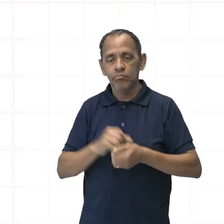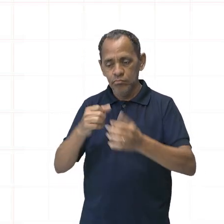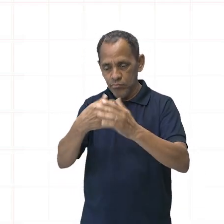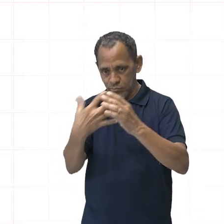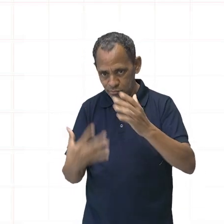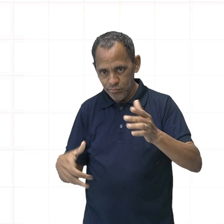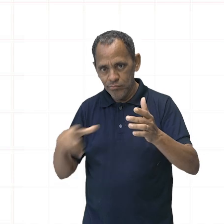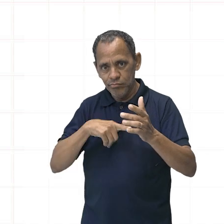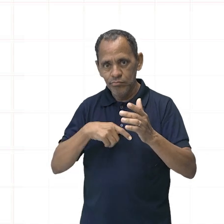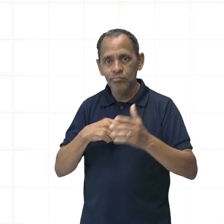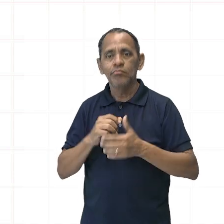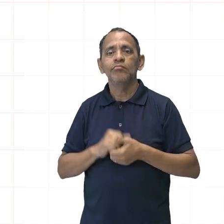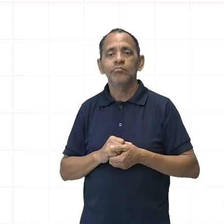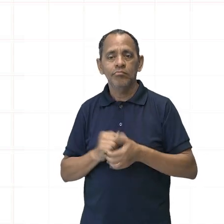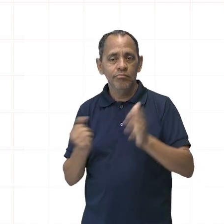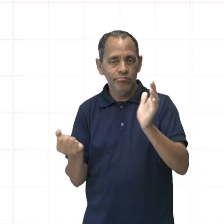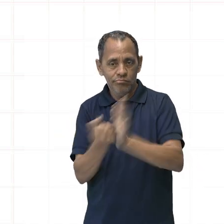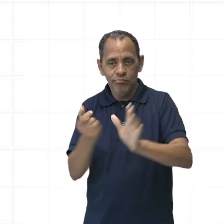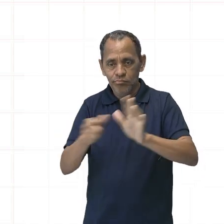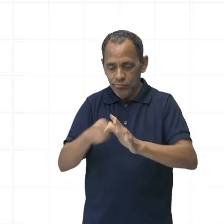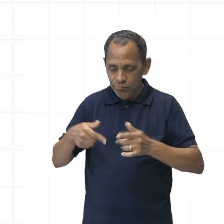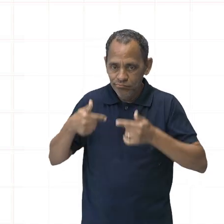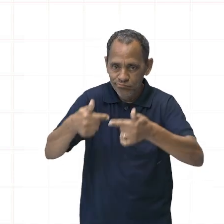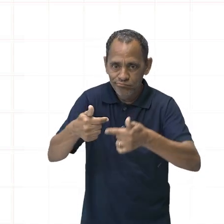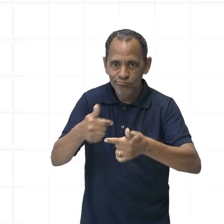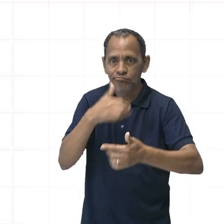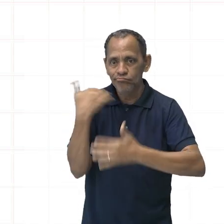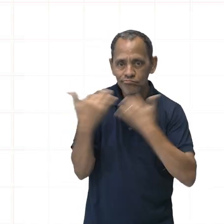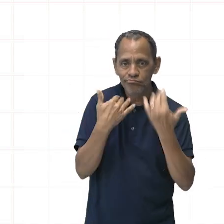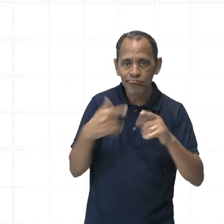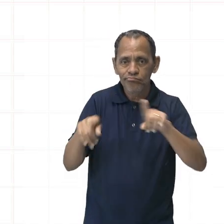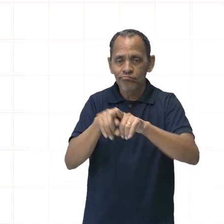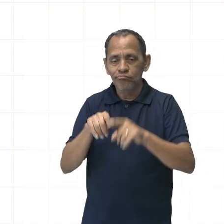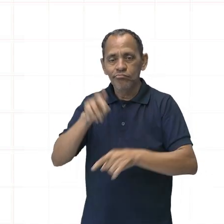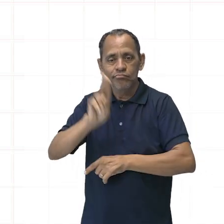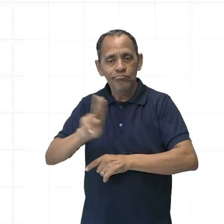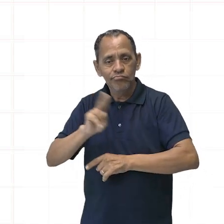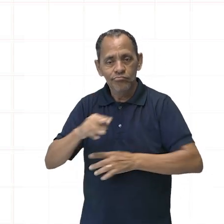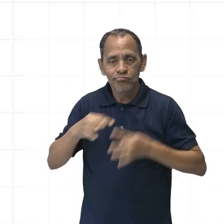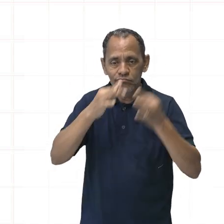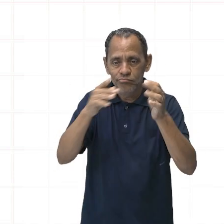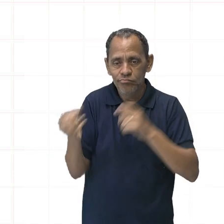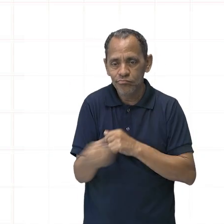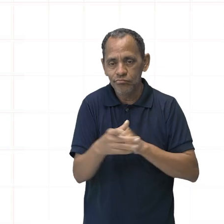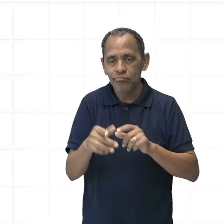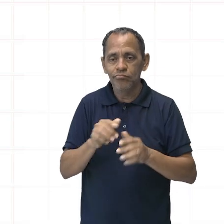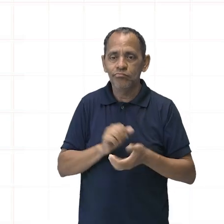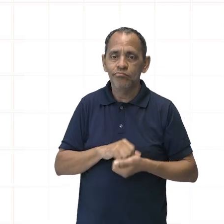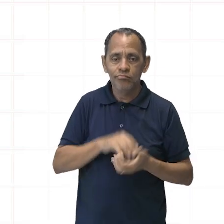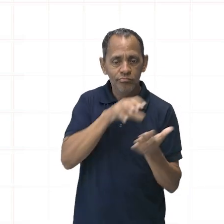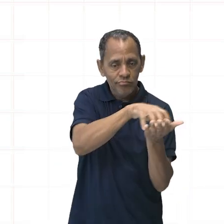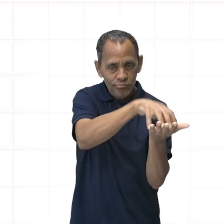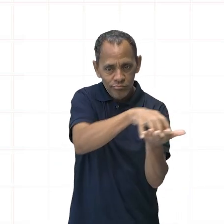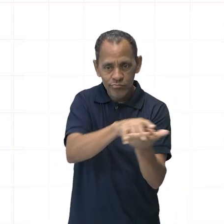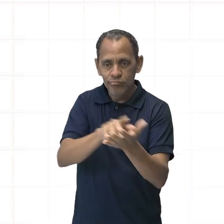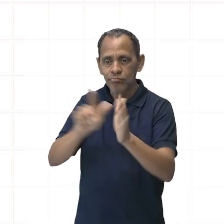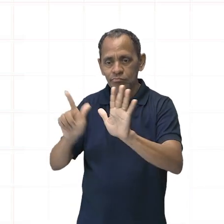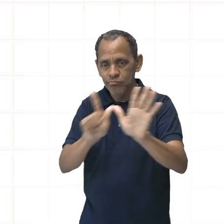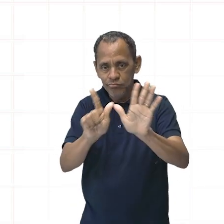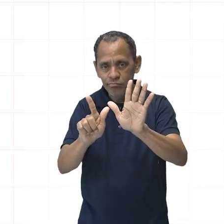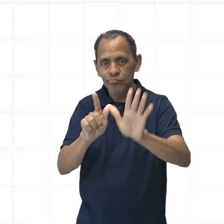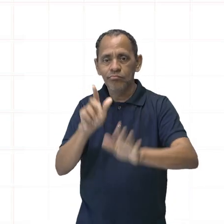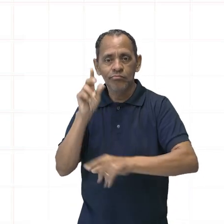batalha, com batalhas sangrentas e uso de novas tecnologias de guerra, como tanques, gases venenosos